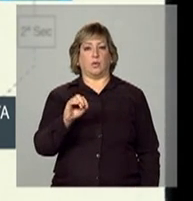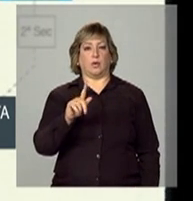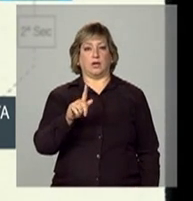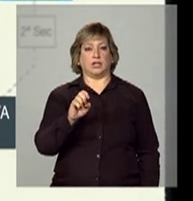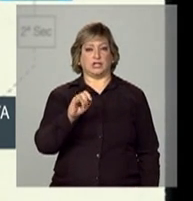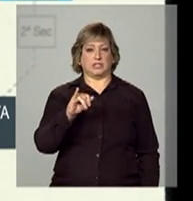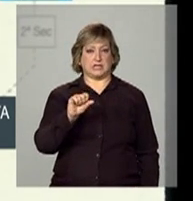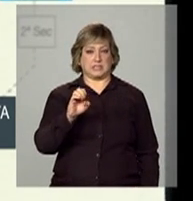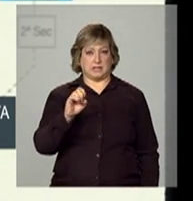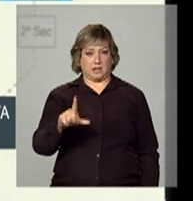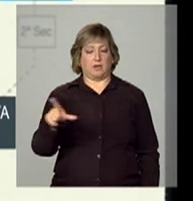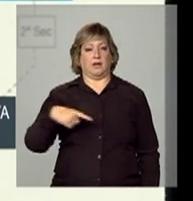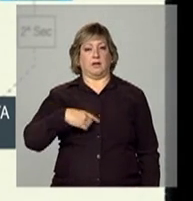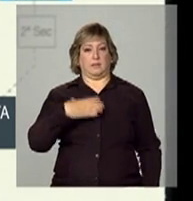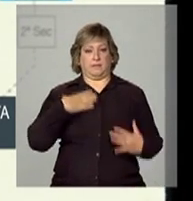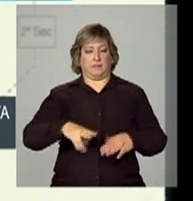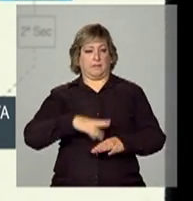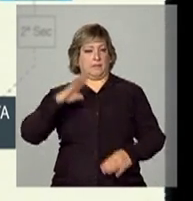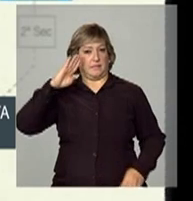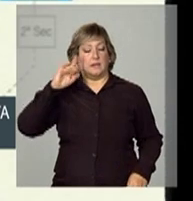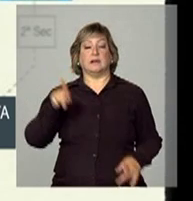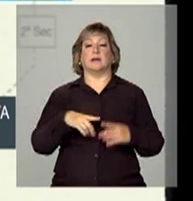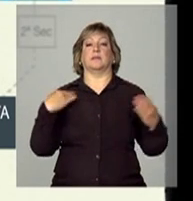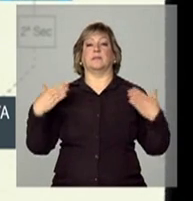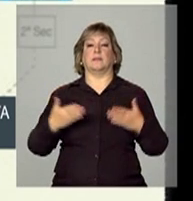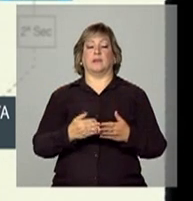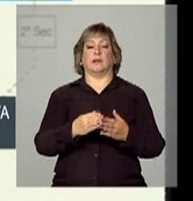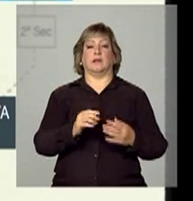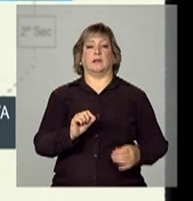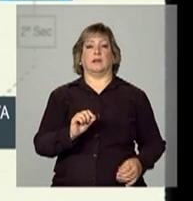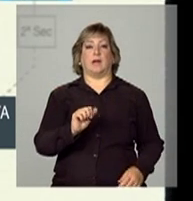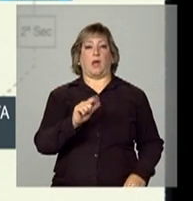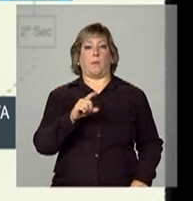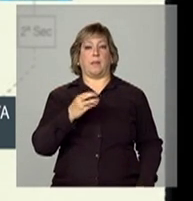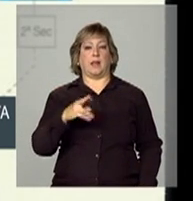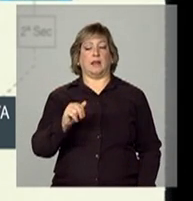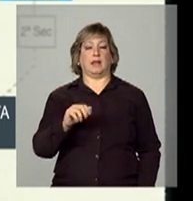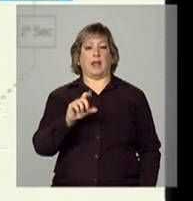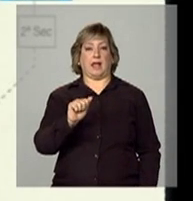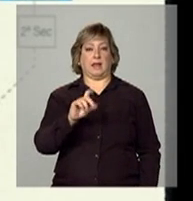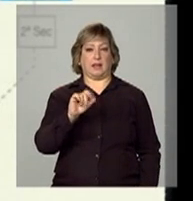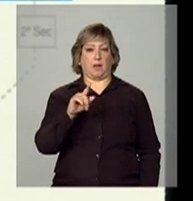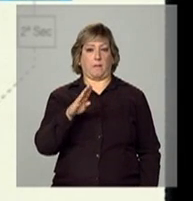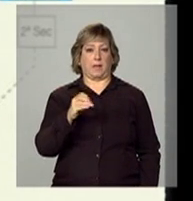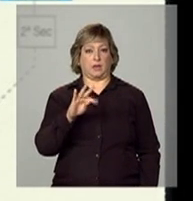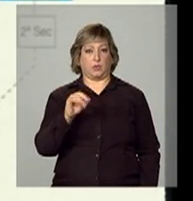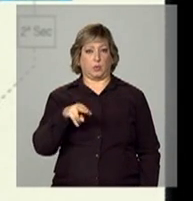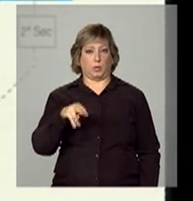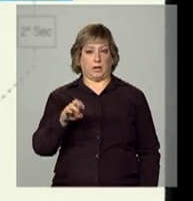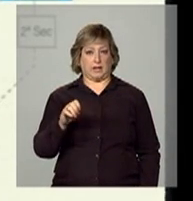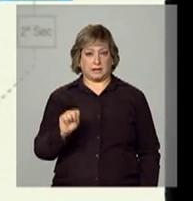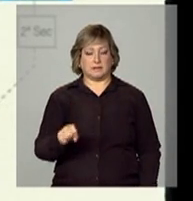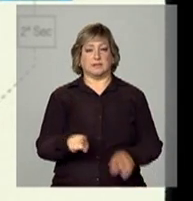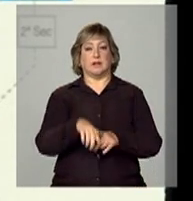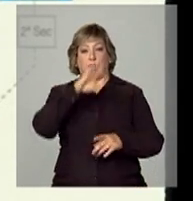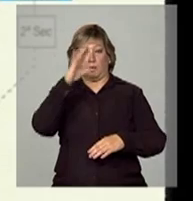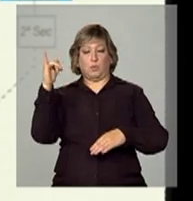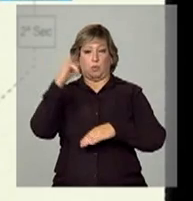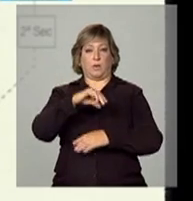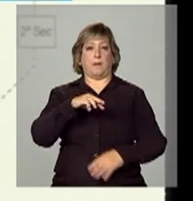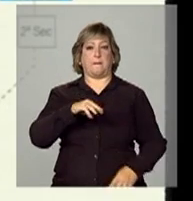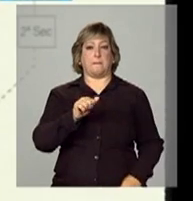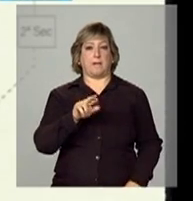Exército. Ministro da Marinha, Almirante Adalberto de Barros Nunes. Ministro da Aeronáutica, Marechal do